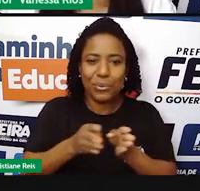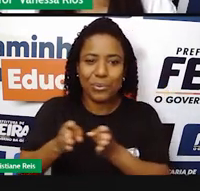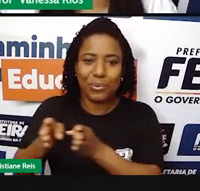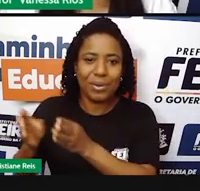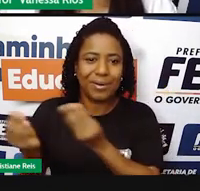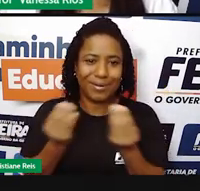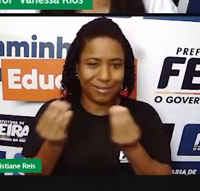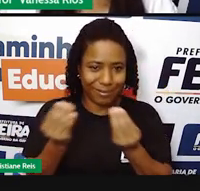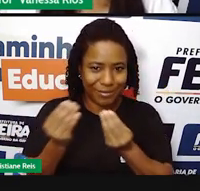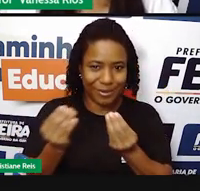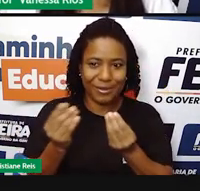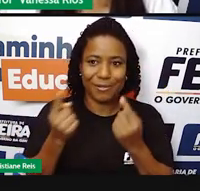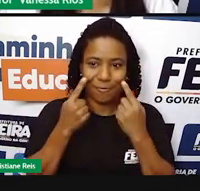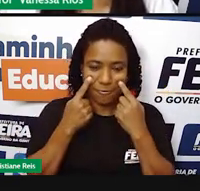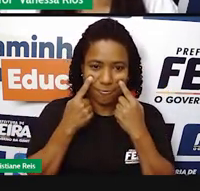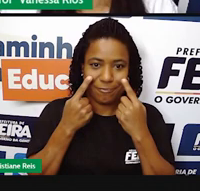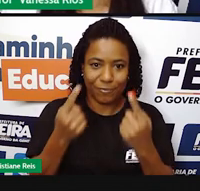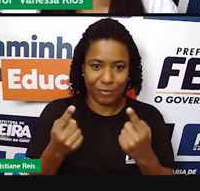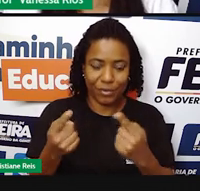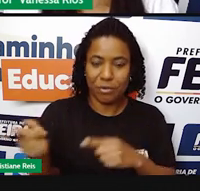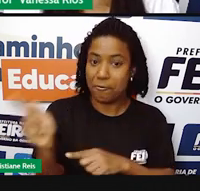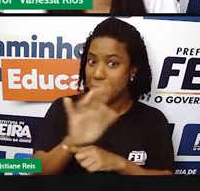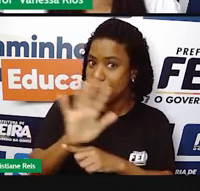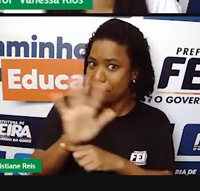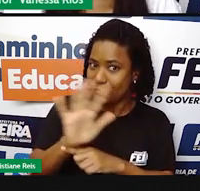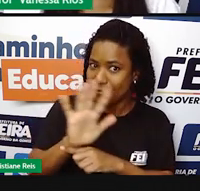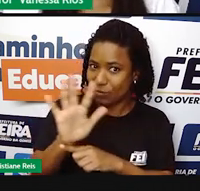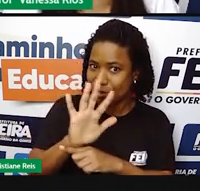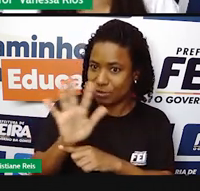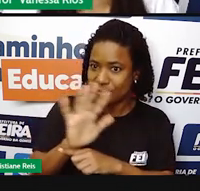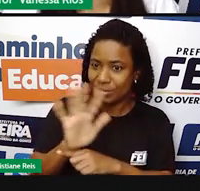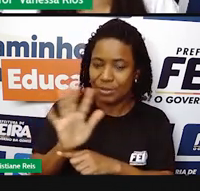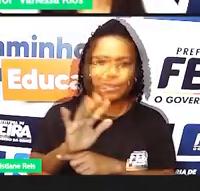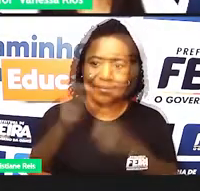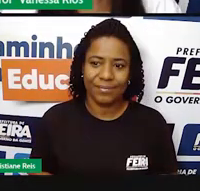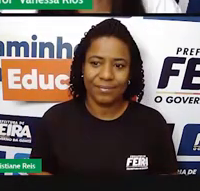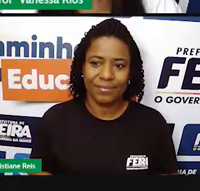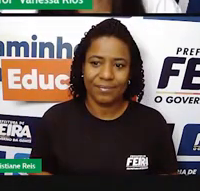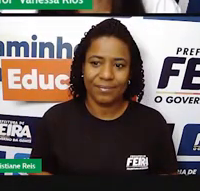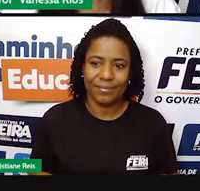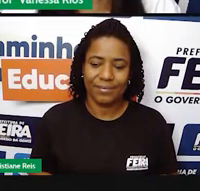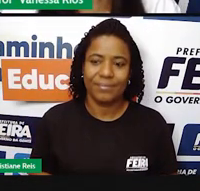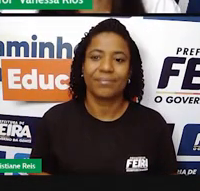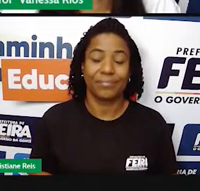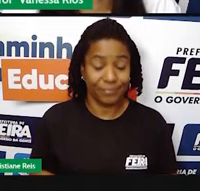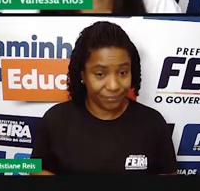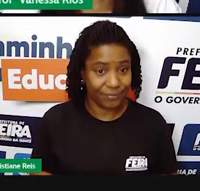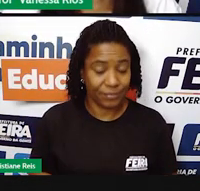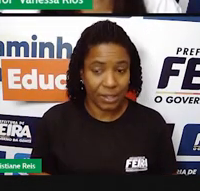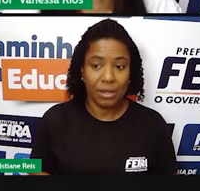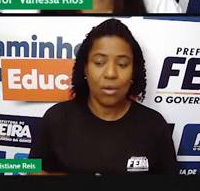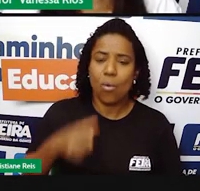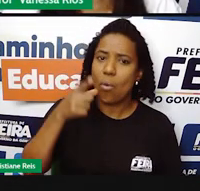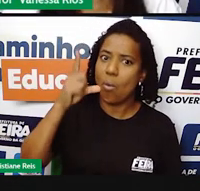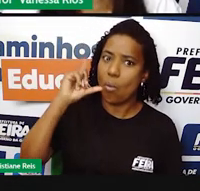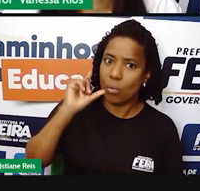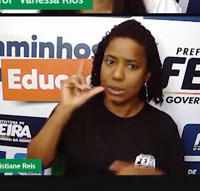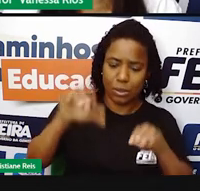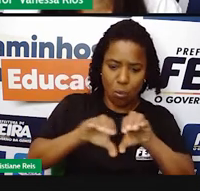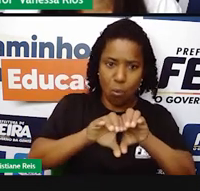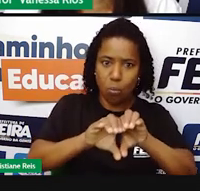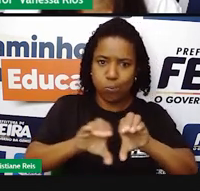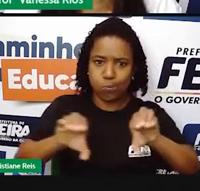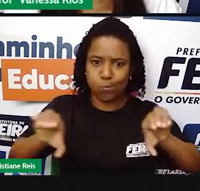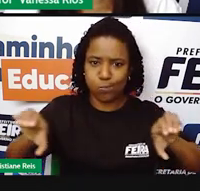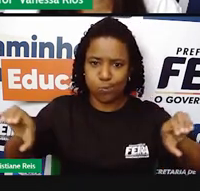vai colocar um trecho, né? Do vídeo, para sabermos sobre o que o vídeo fala. Produtora de água se rompeu ontem, Ana Luísa, durante